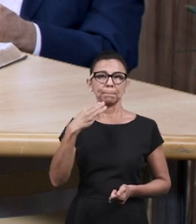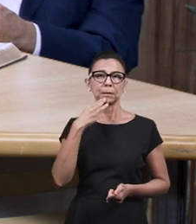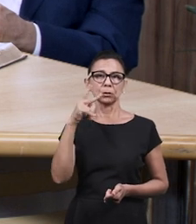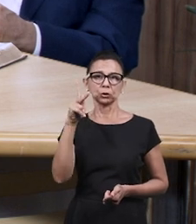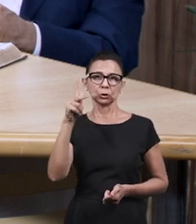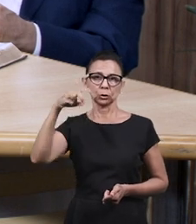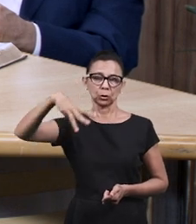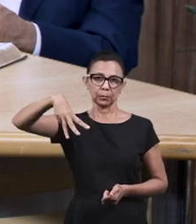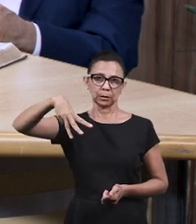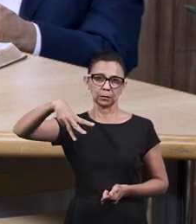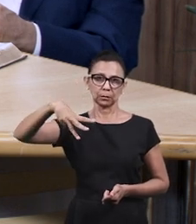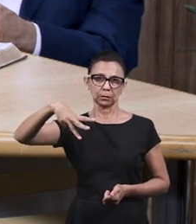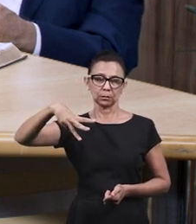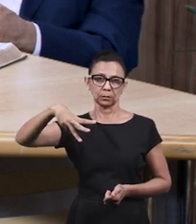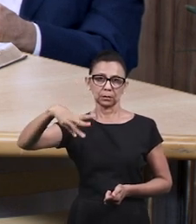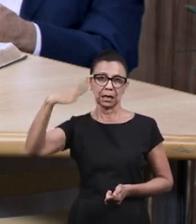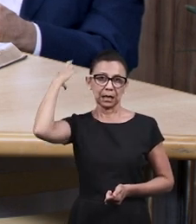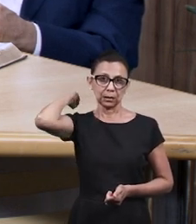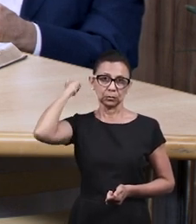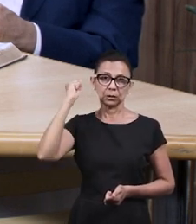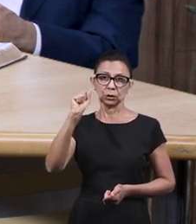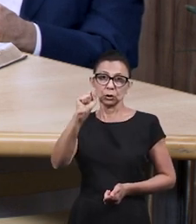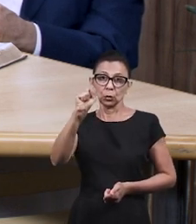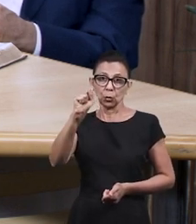da luz, a luz chega em 8 minutos.